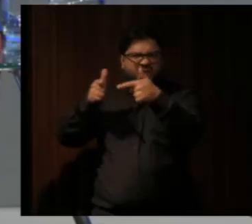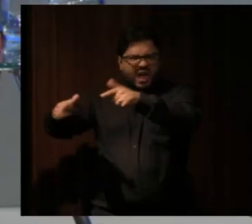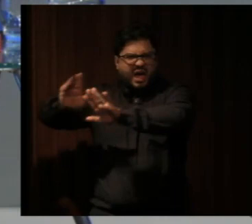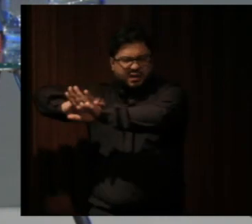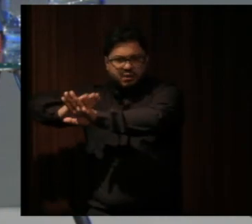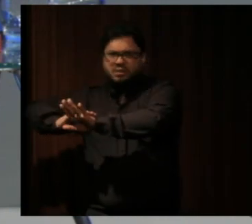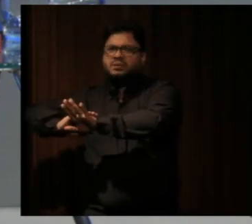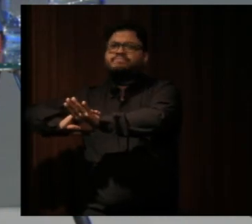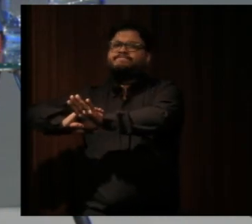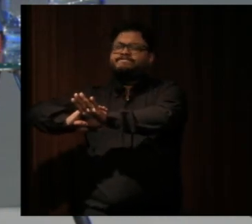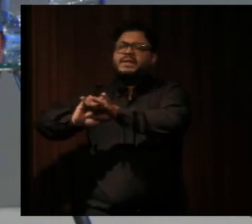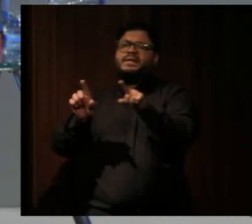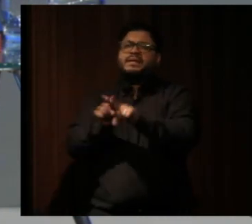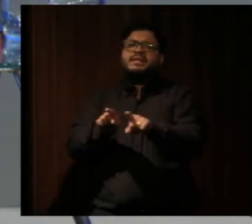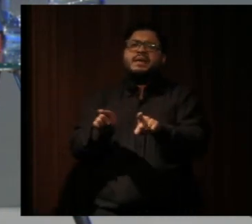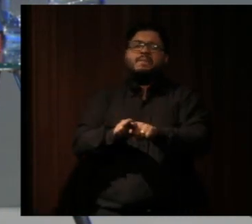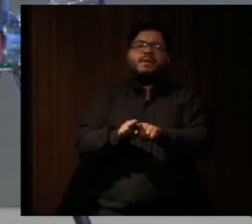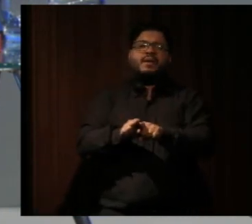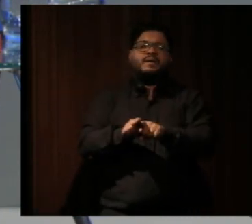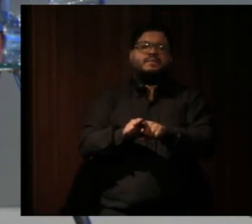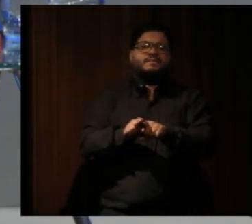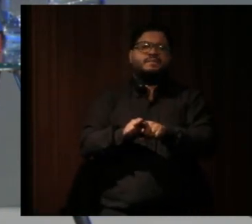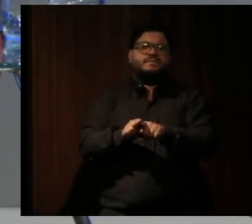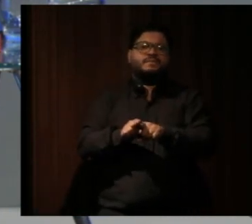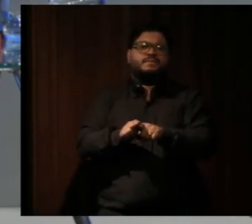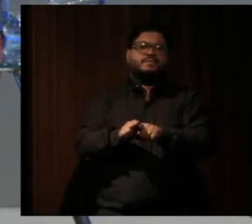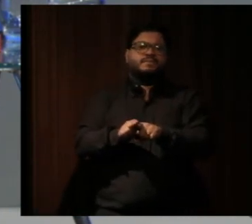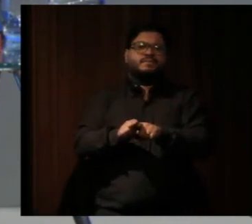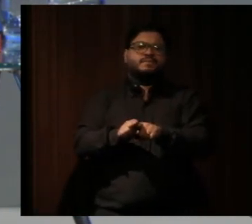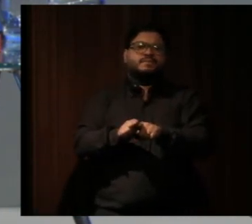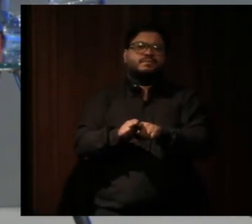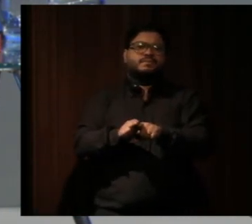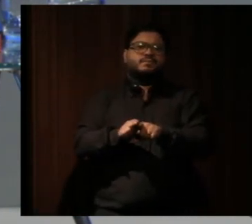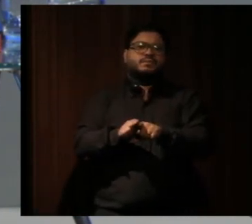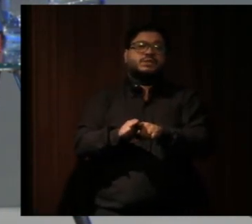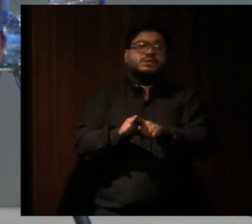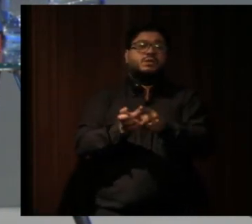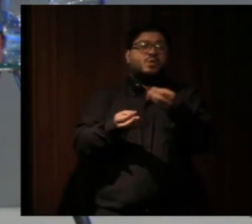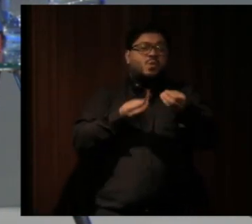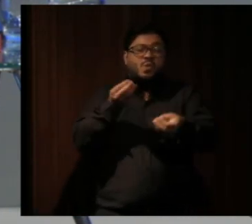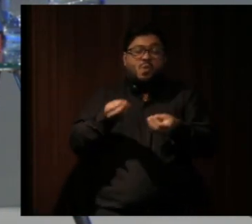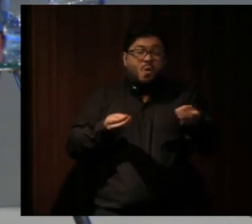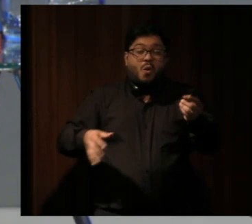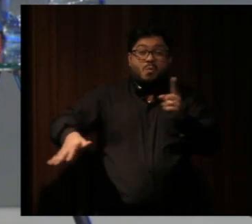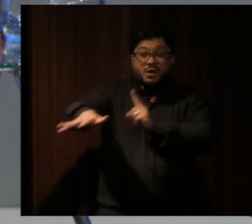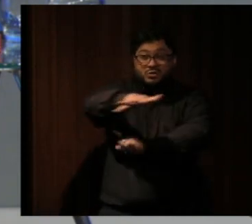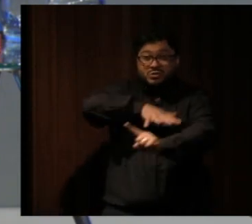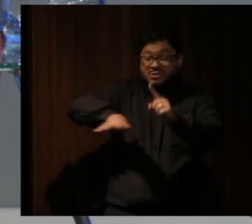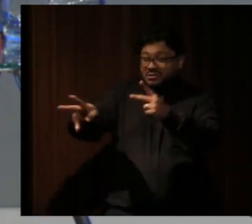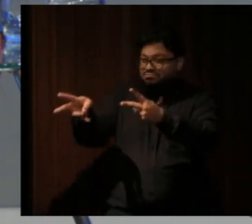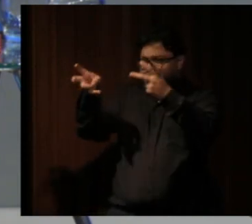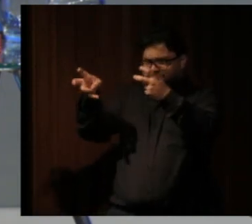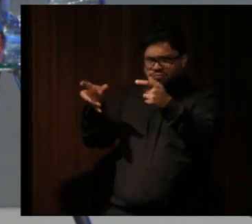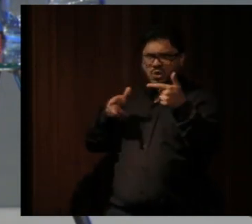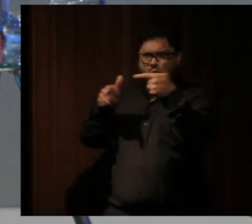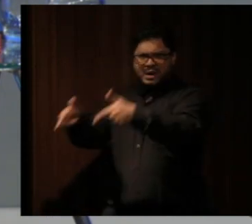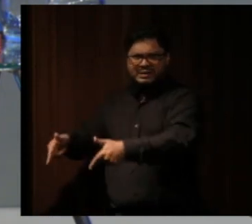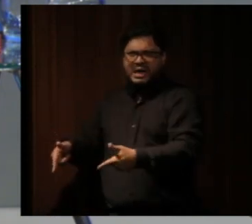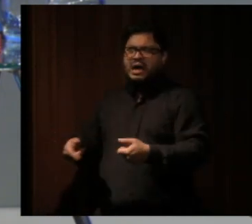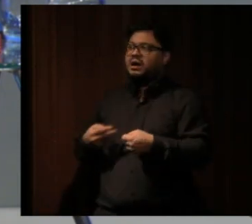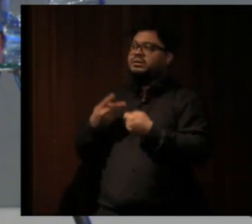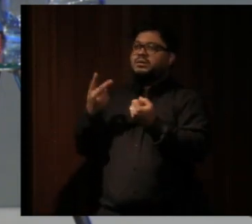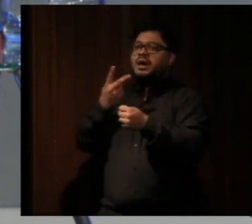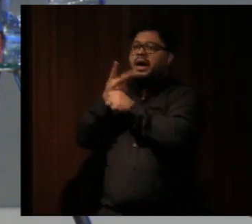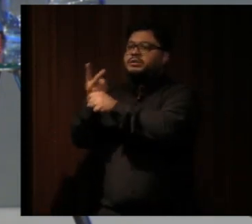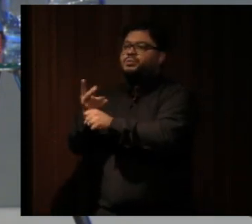e e e também de como a a sociedade lida com esse ataque as buscas por